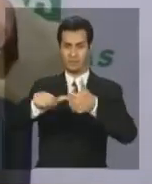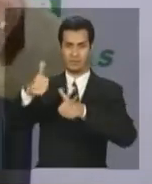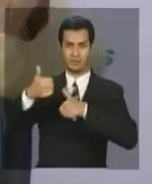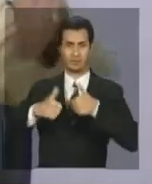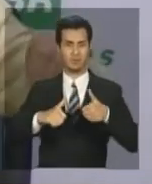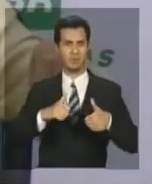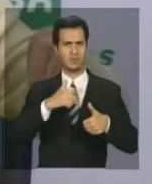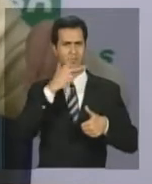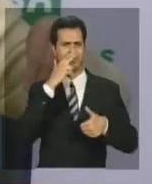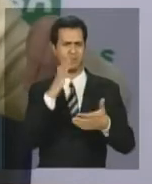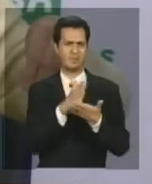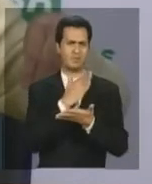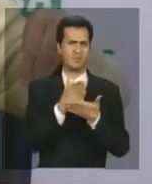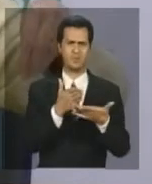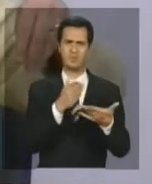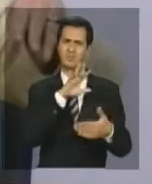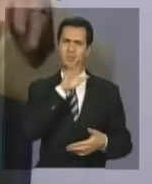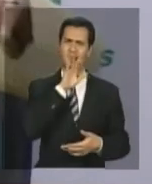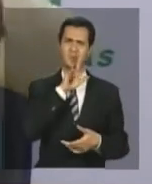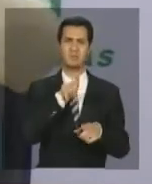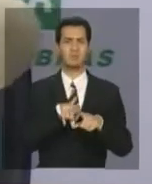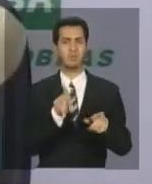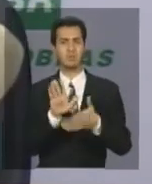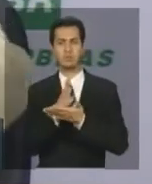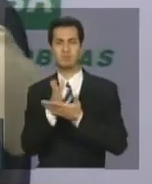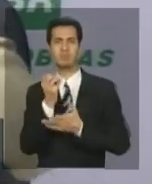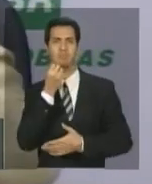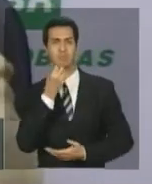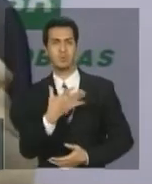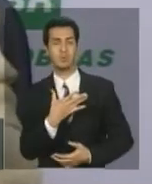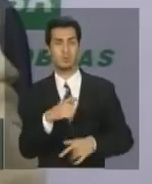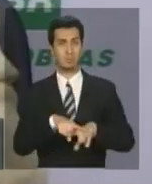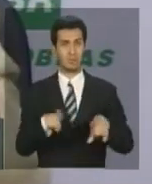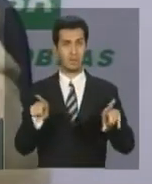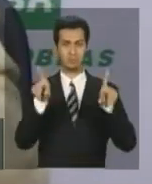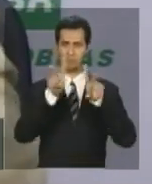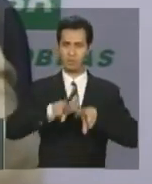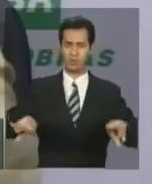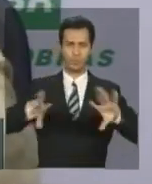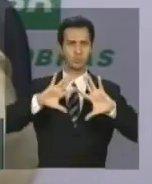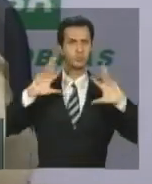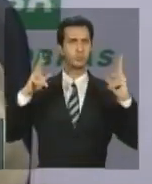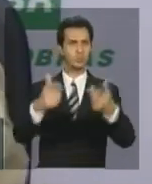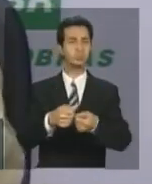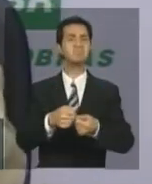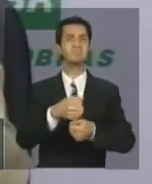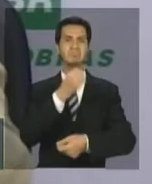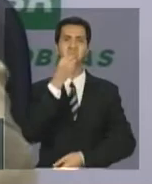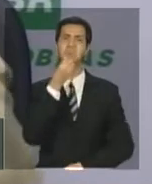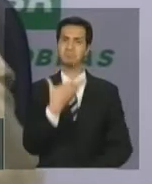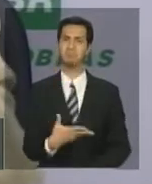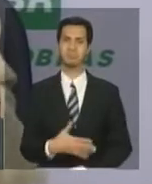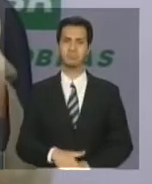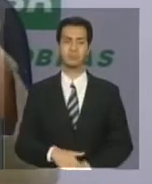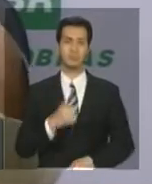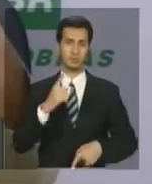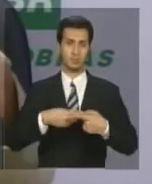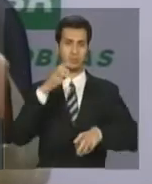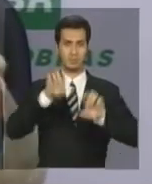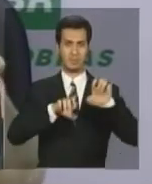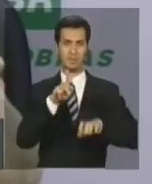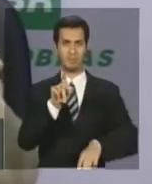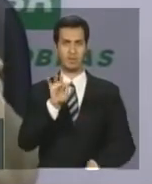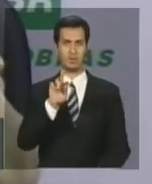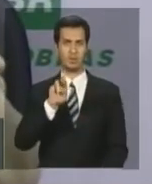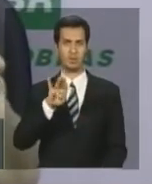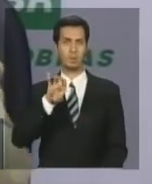parece desinteressante. Quando você olha o conjunto, porque uma empresa da dimensão da Petrobras, existe um